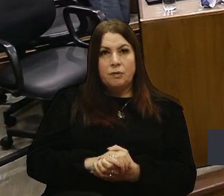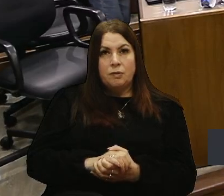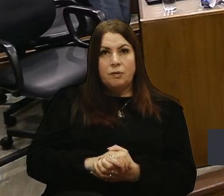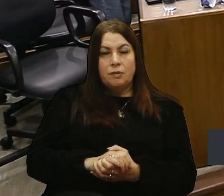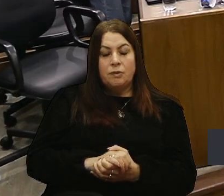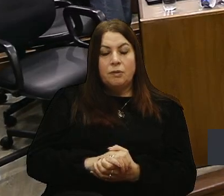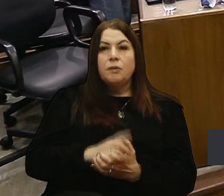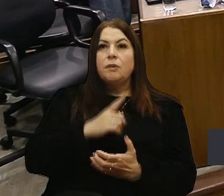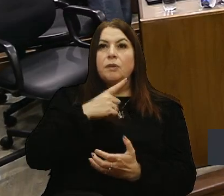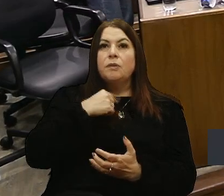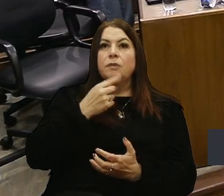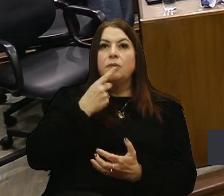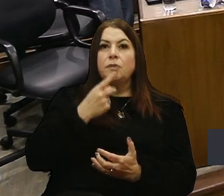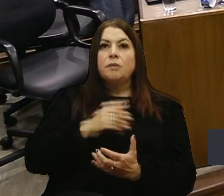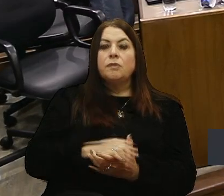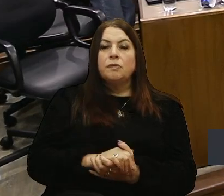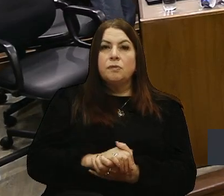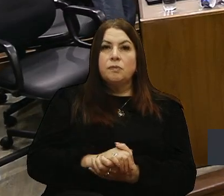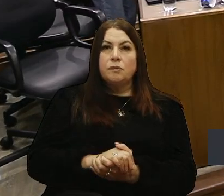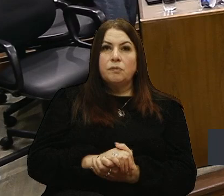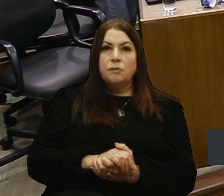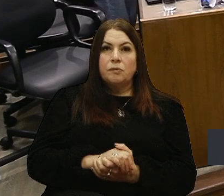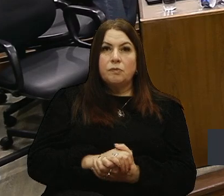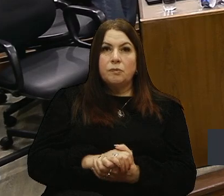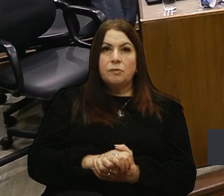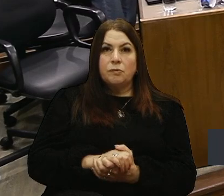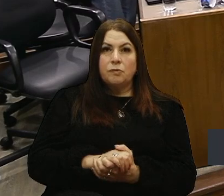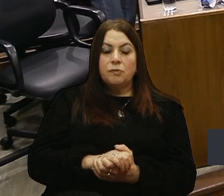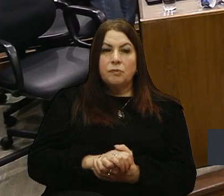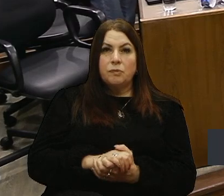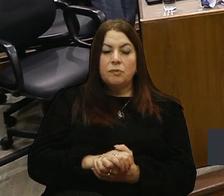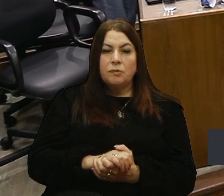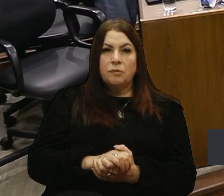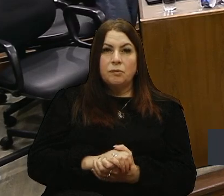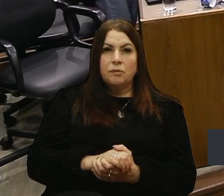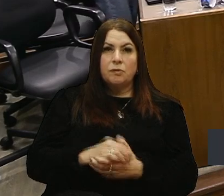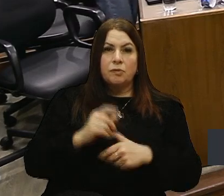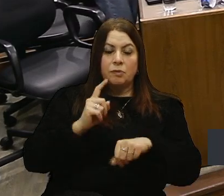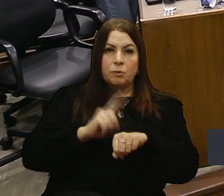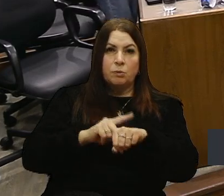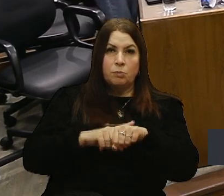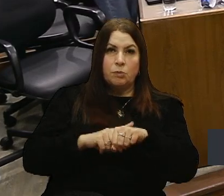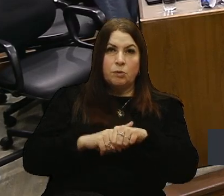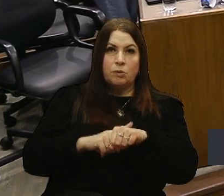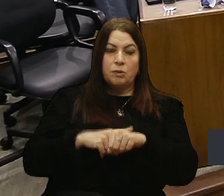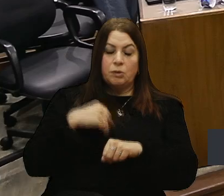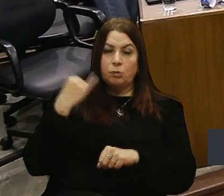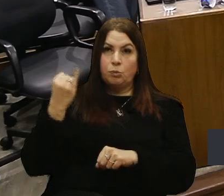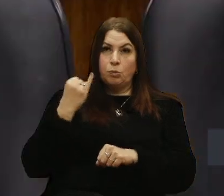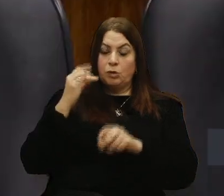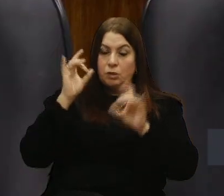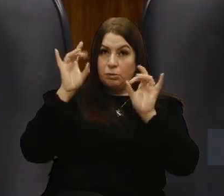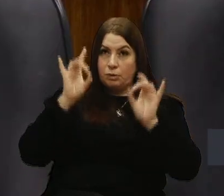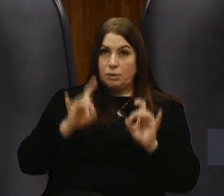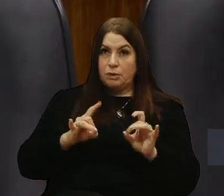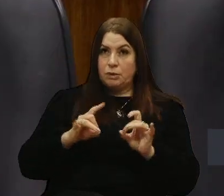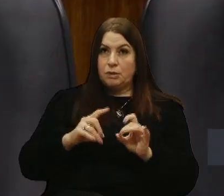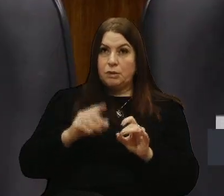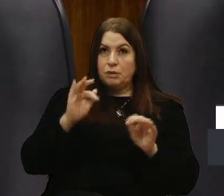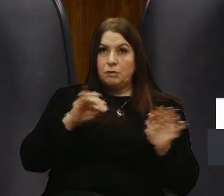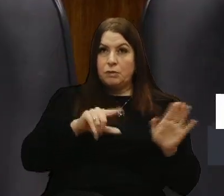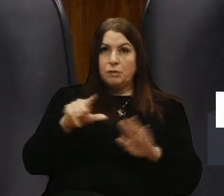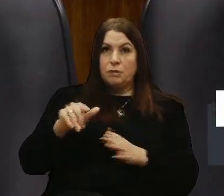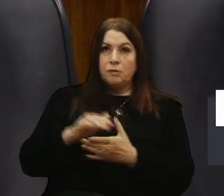Eu gostaria de falar sobre um momento muito importante e especial que nós tivemos nesse final